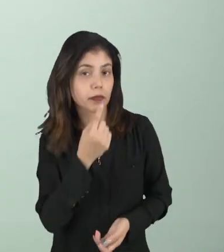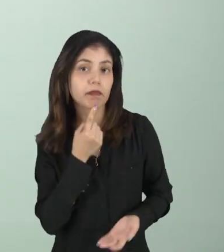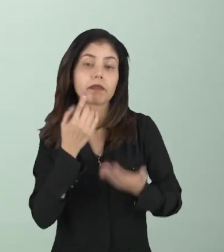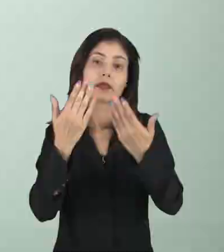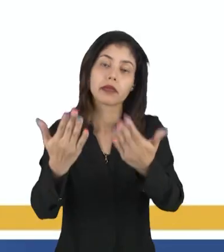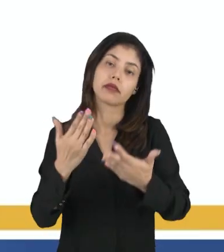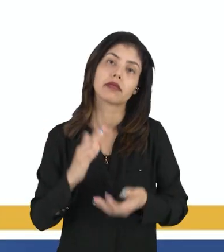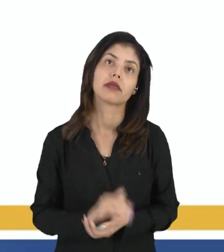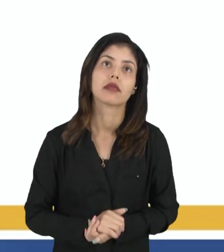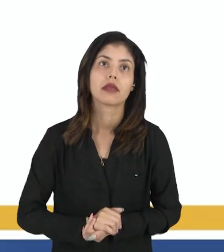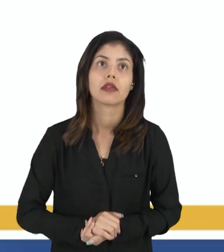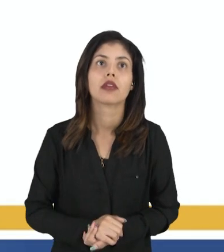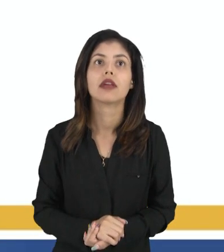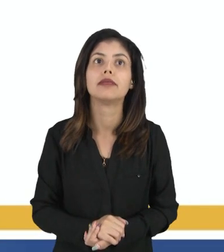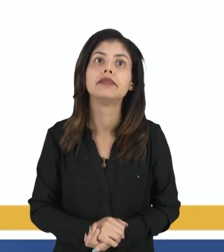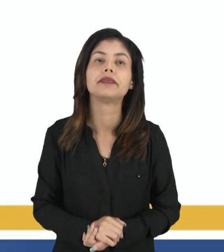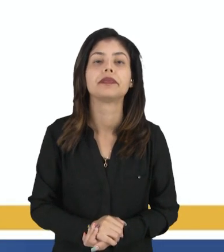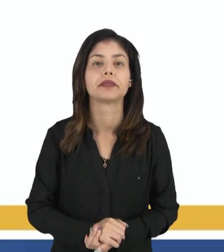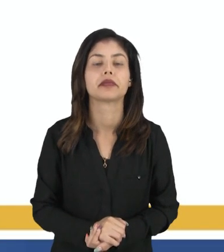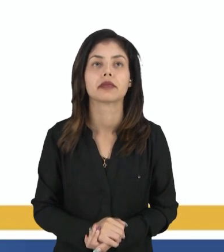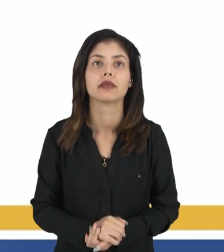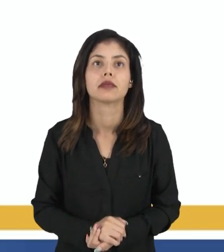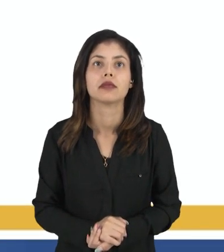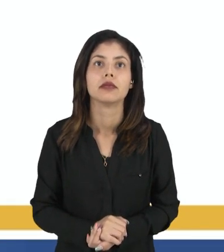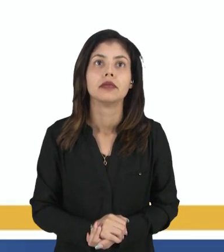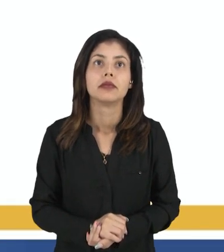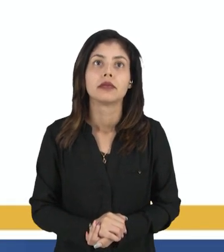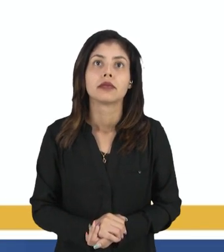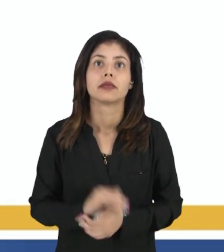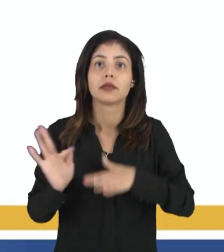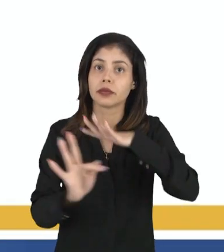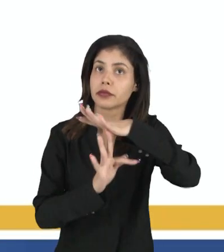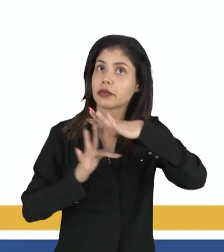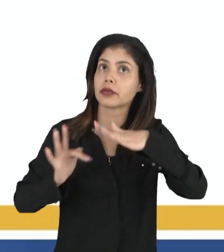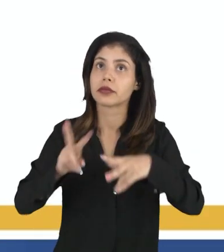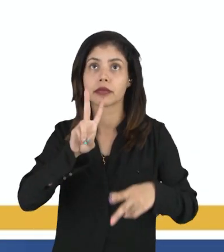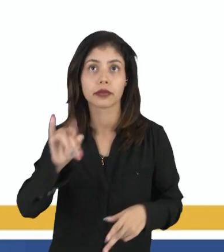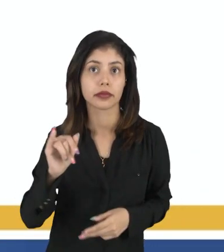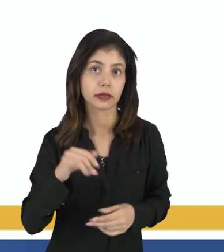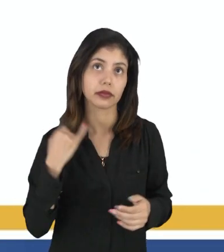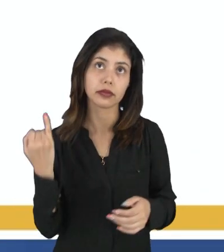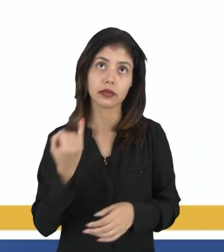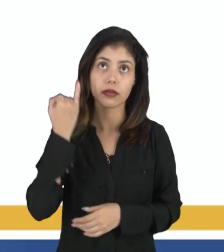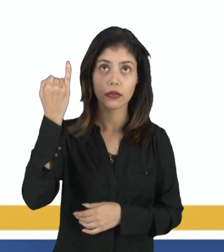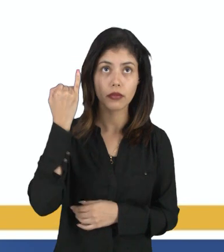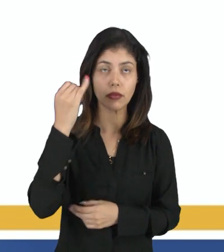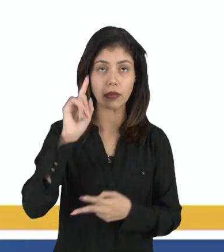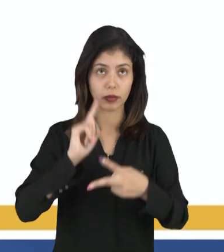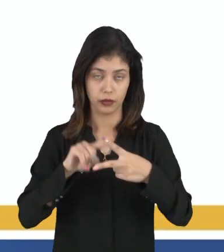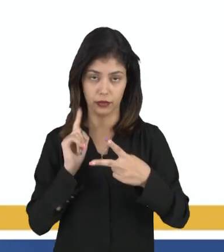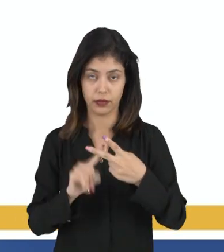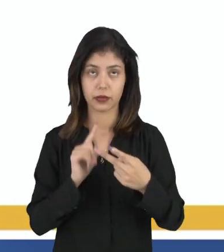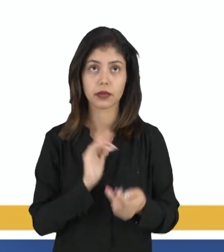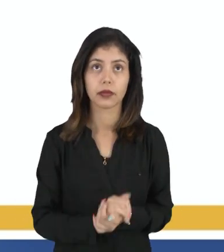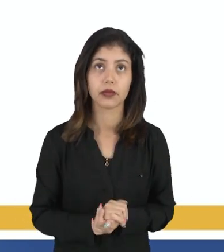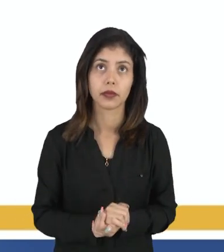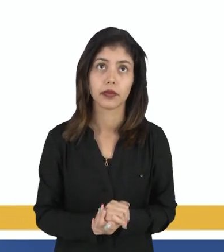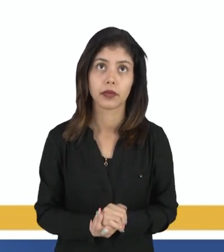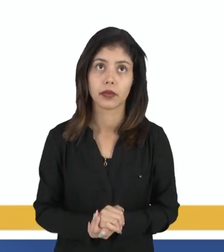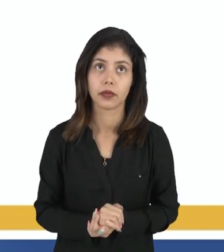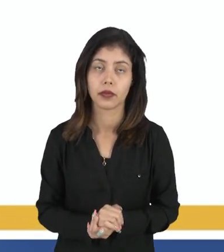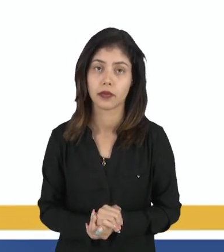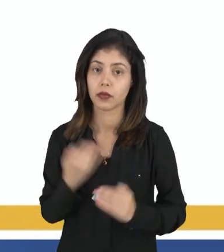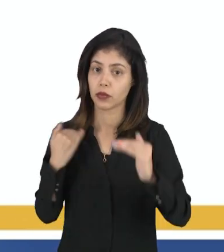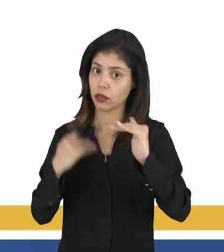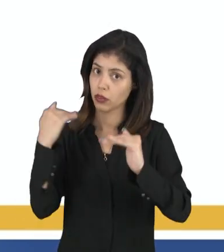que aparece para vocês. O grau de formalidade vai depender principalmente de duas coisas: